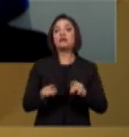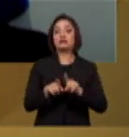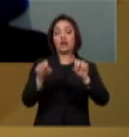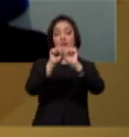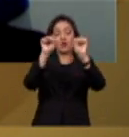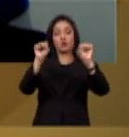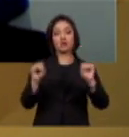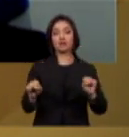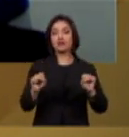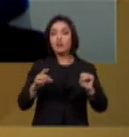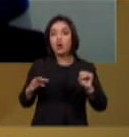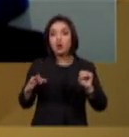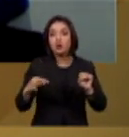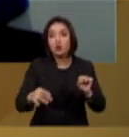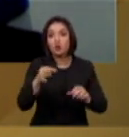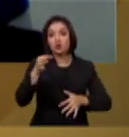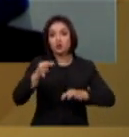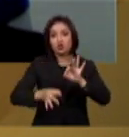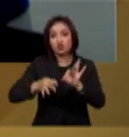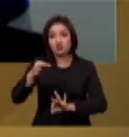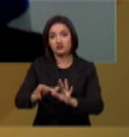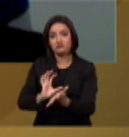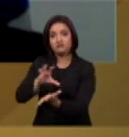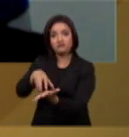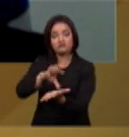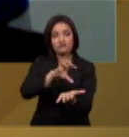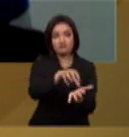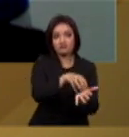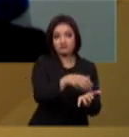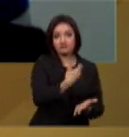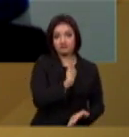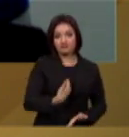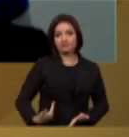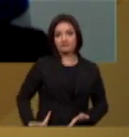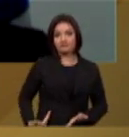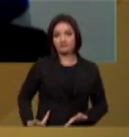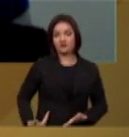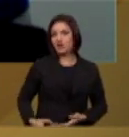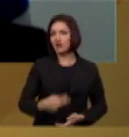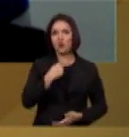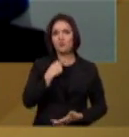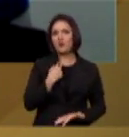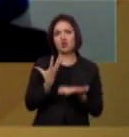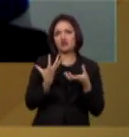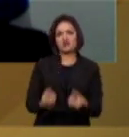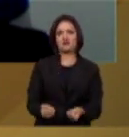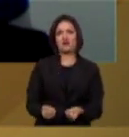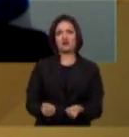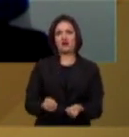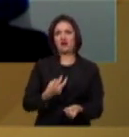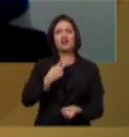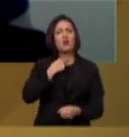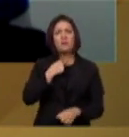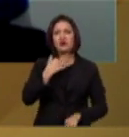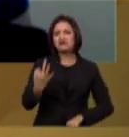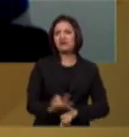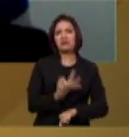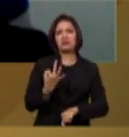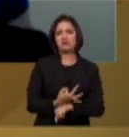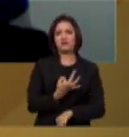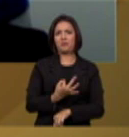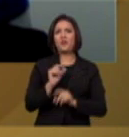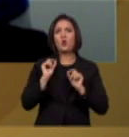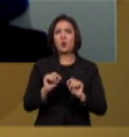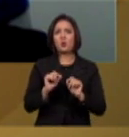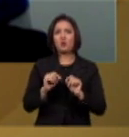sistema de justiça, as instituições republicanas, o que não pode ser tolerado, como não se pode tolerar